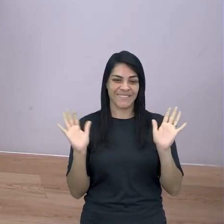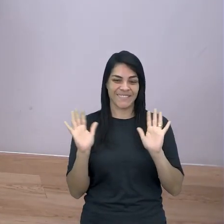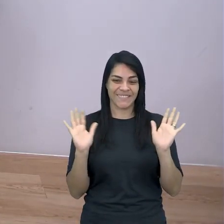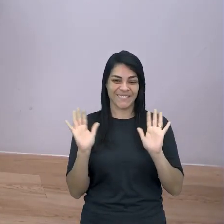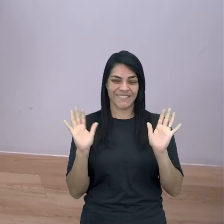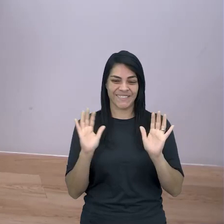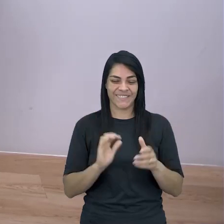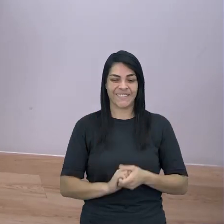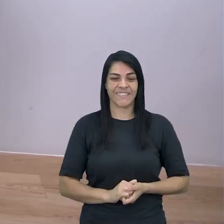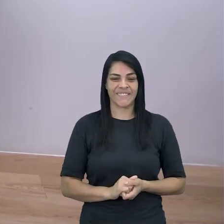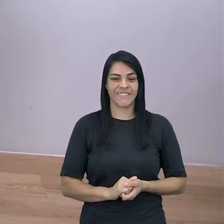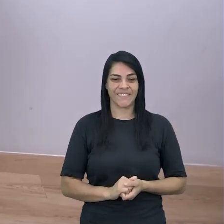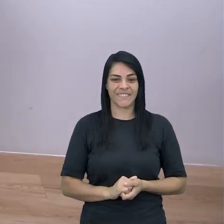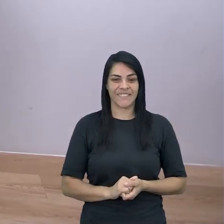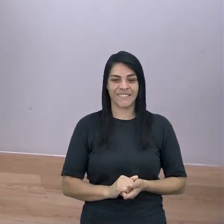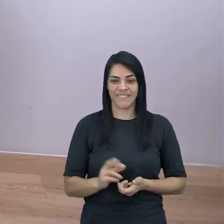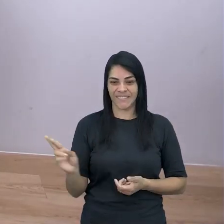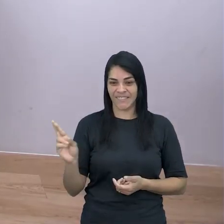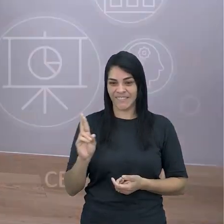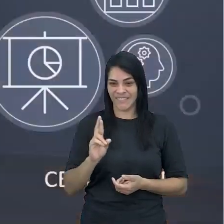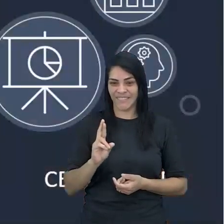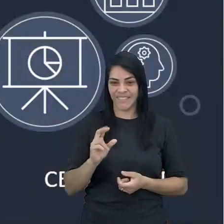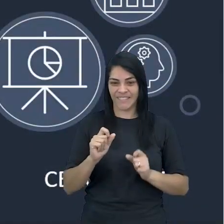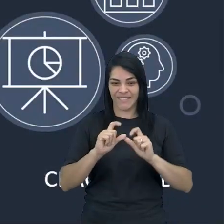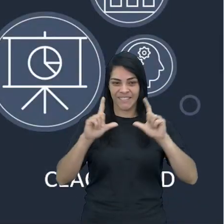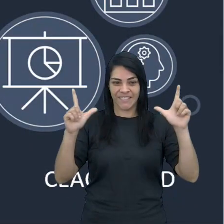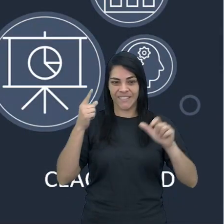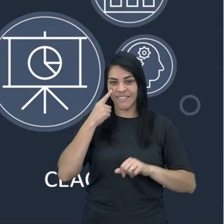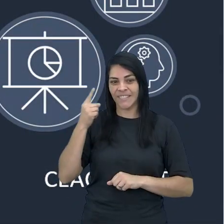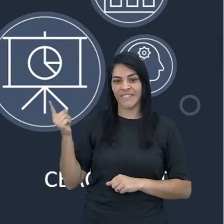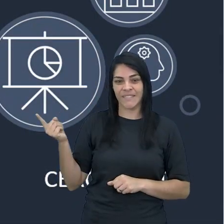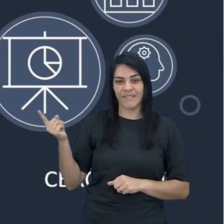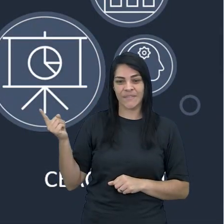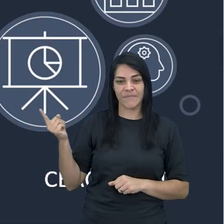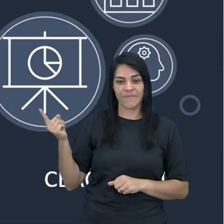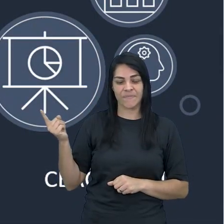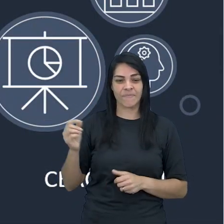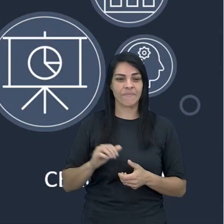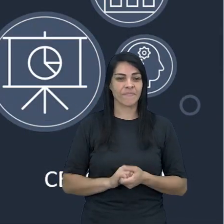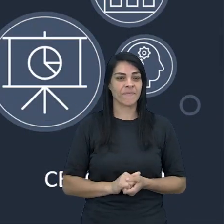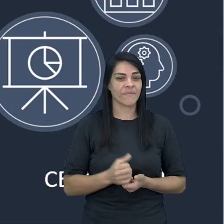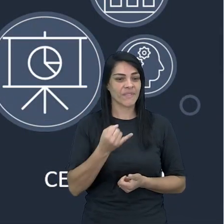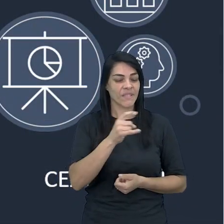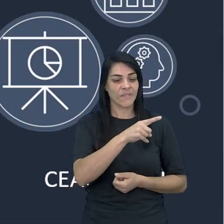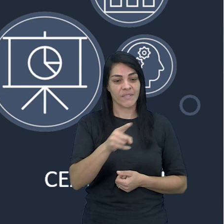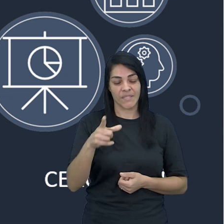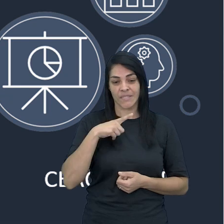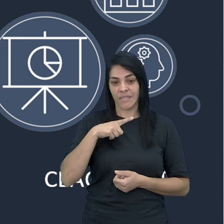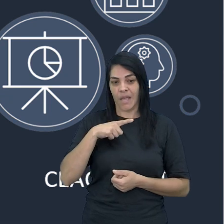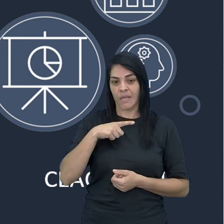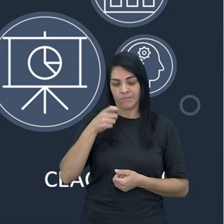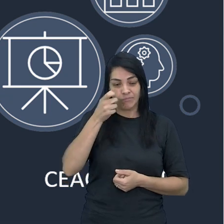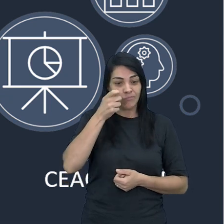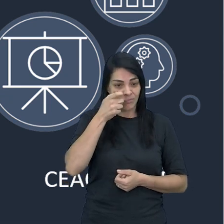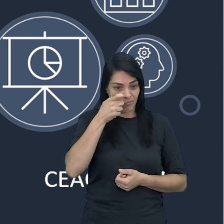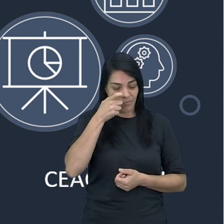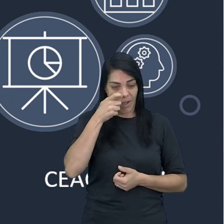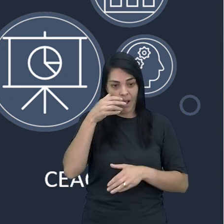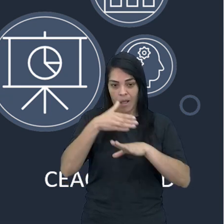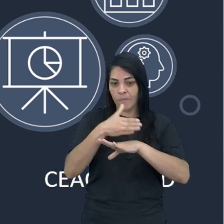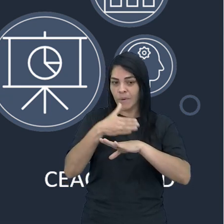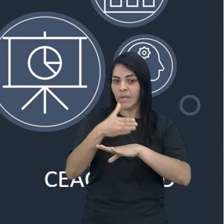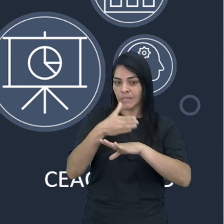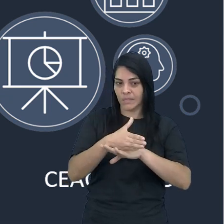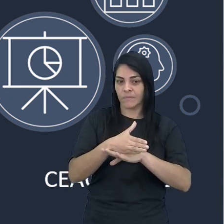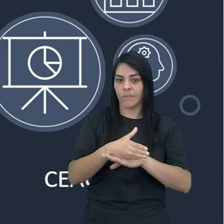Tchau, tchau. Alguns recadinhos aí na tela para você, né? Se você tiver interesse aí, né, em estar participando